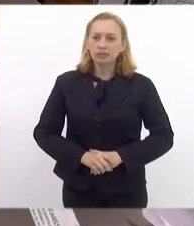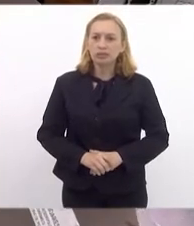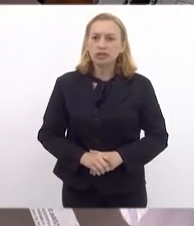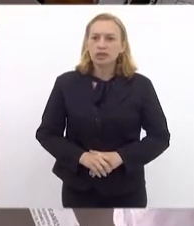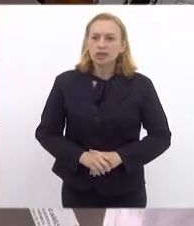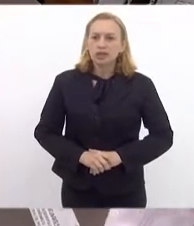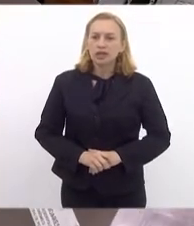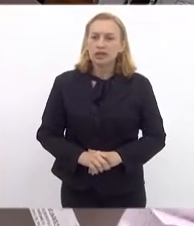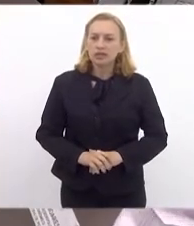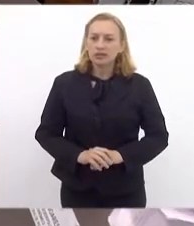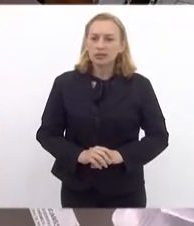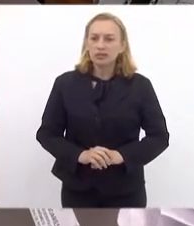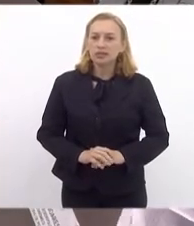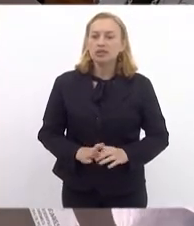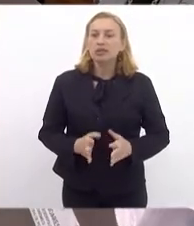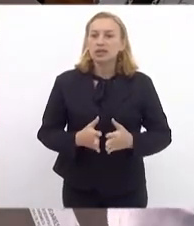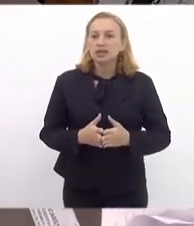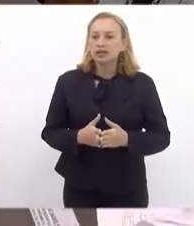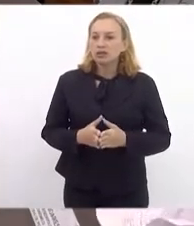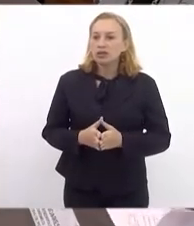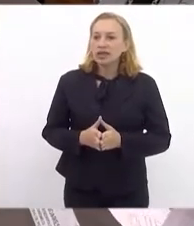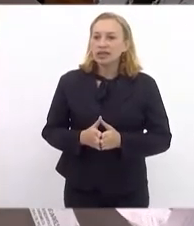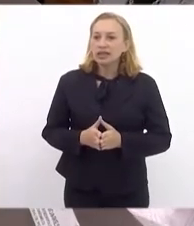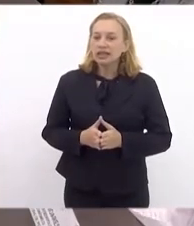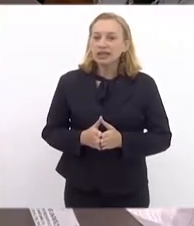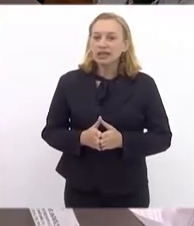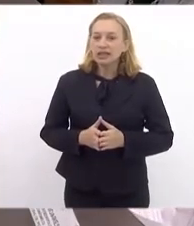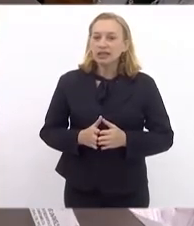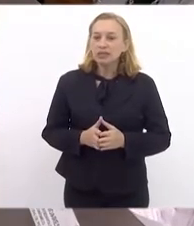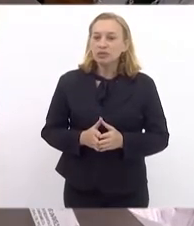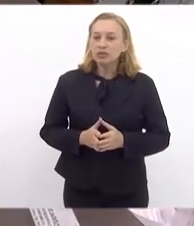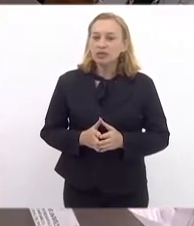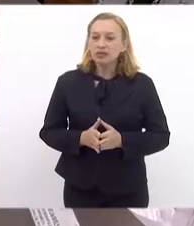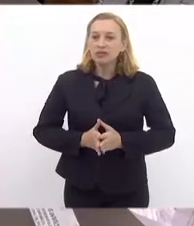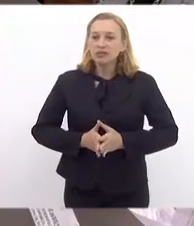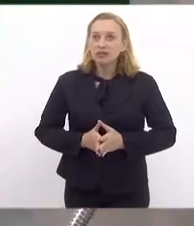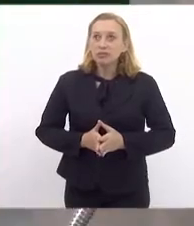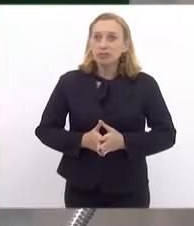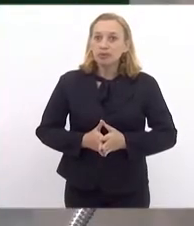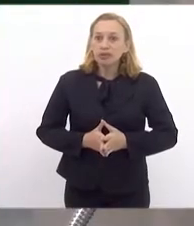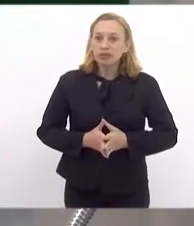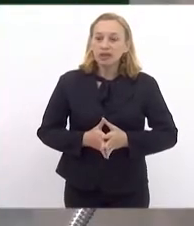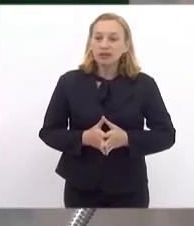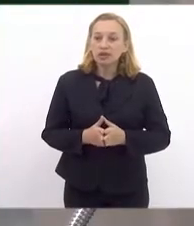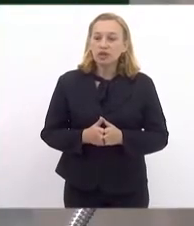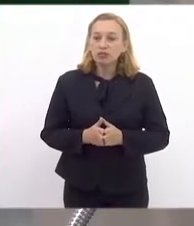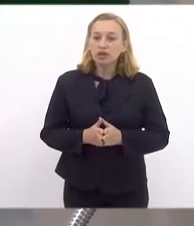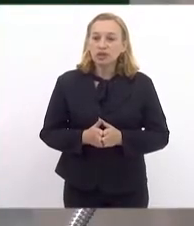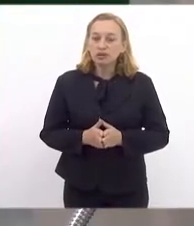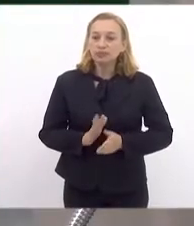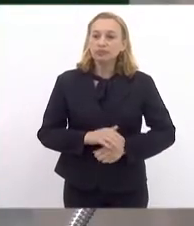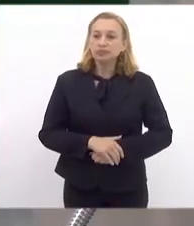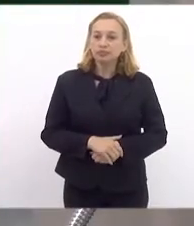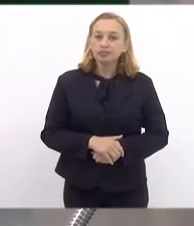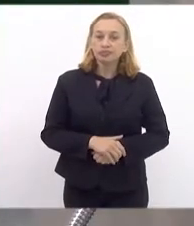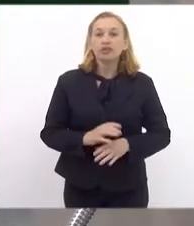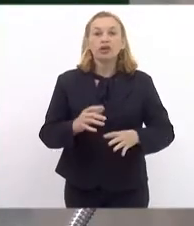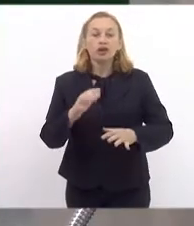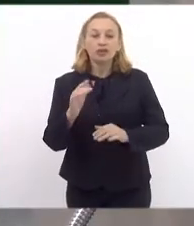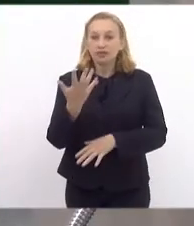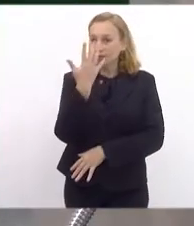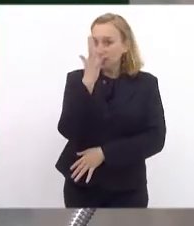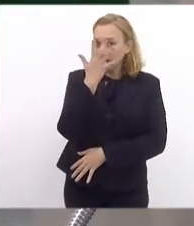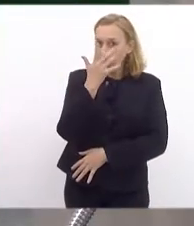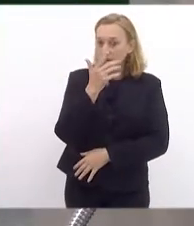e este tipo de benefício passarei a Vigia no mês da tragédia que foi fevereiro